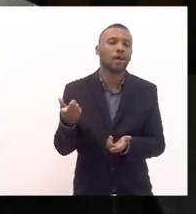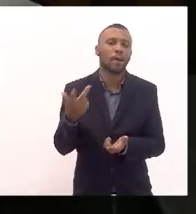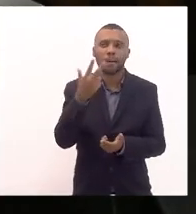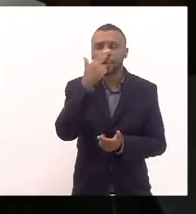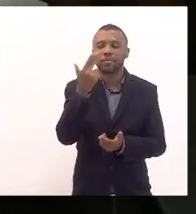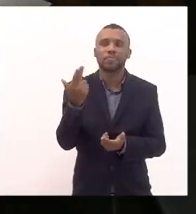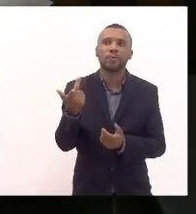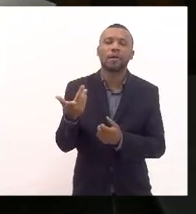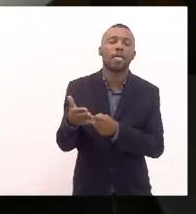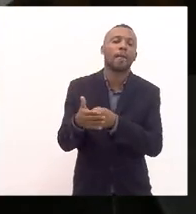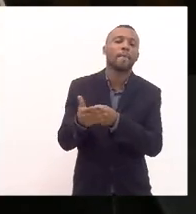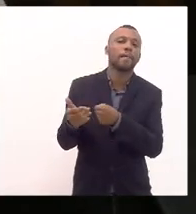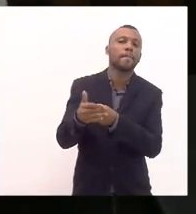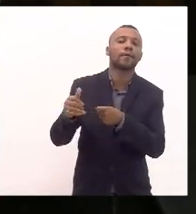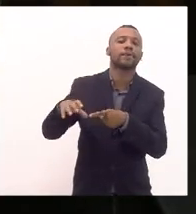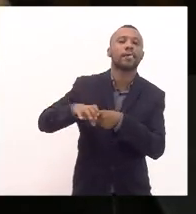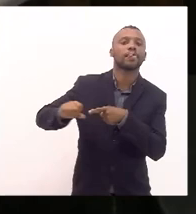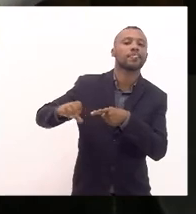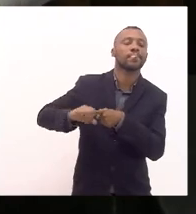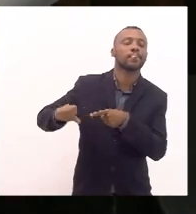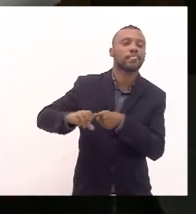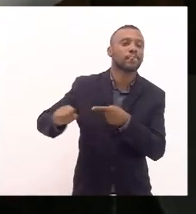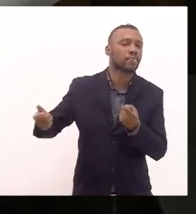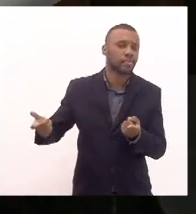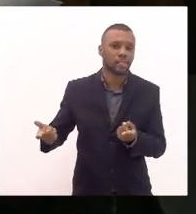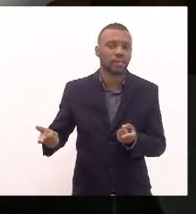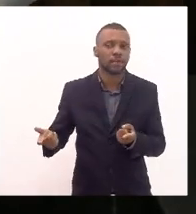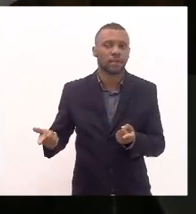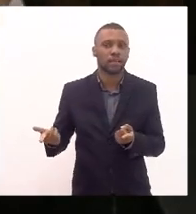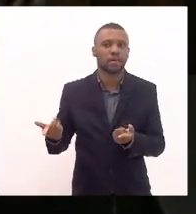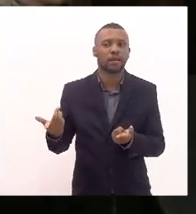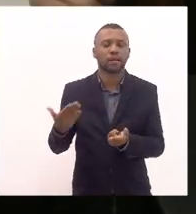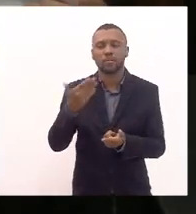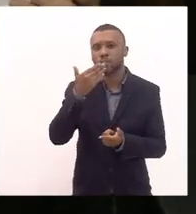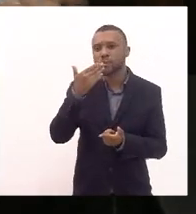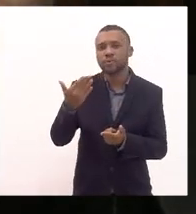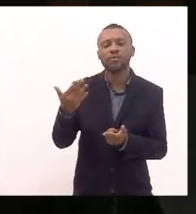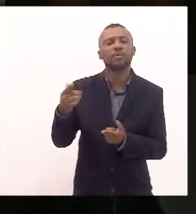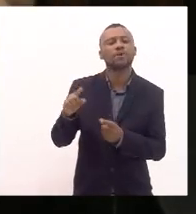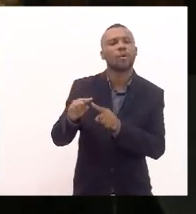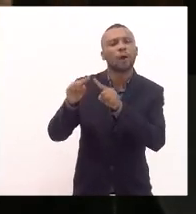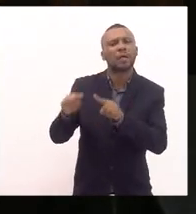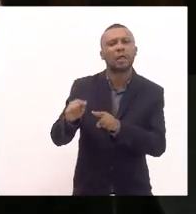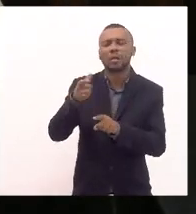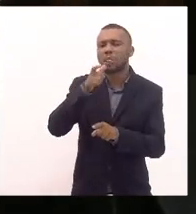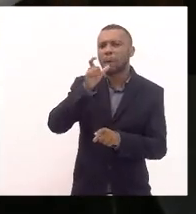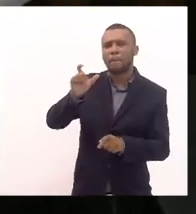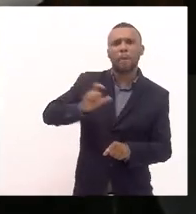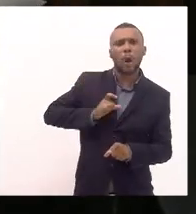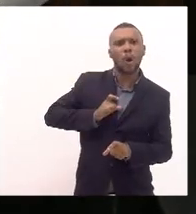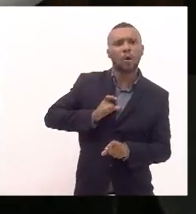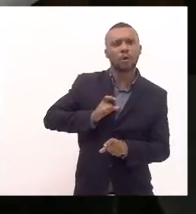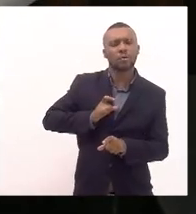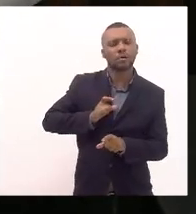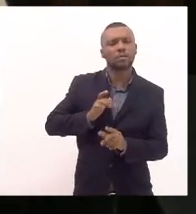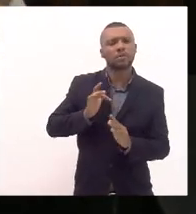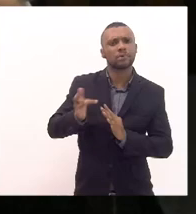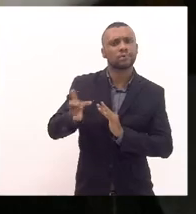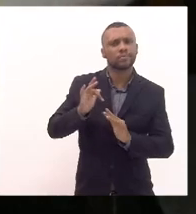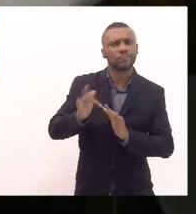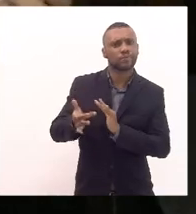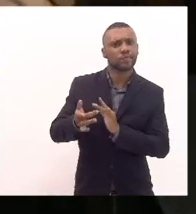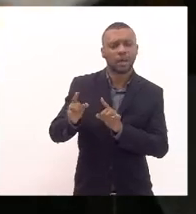mimado e me mandando nos seus asseclas pediu que os aspectos me atacassem na minha gente sociais